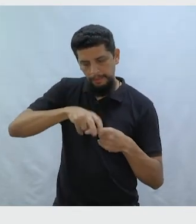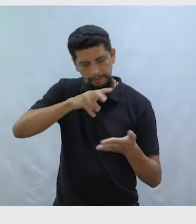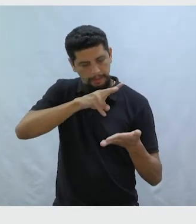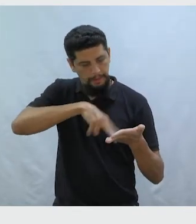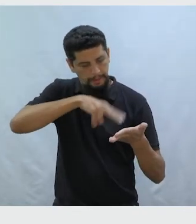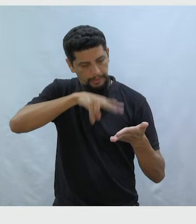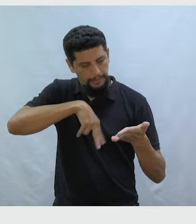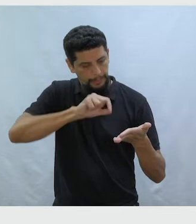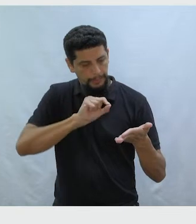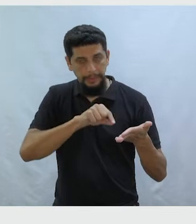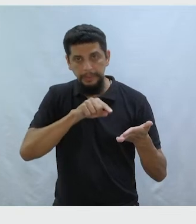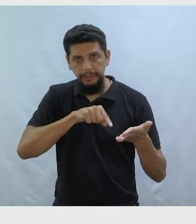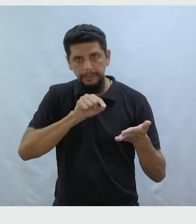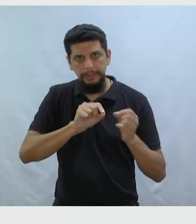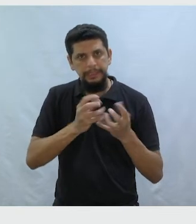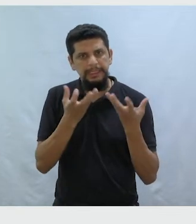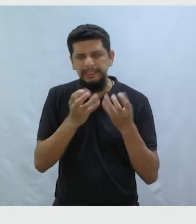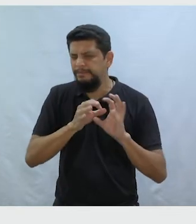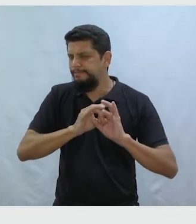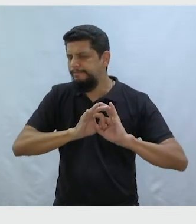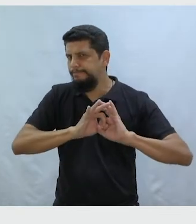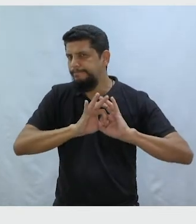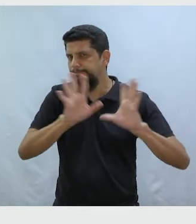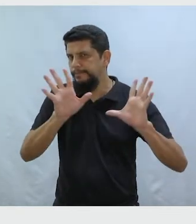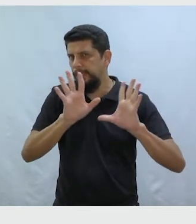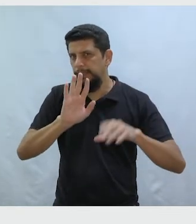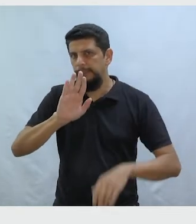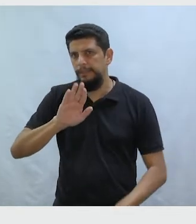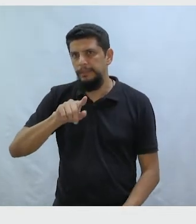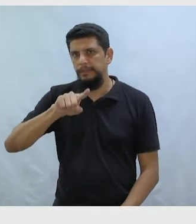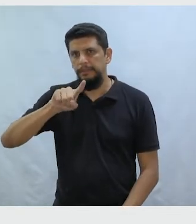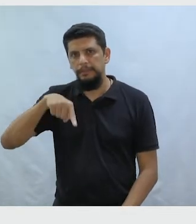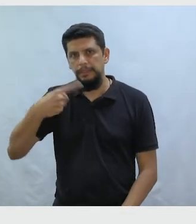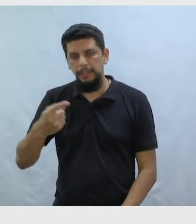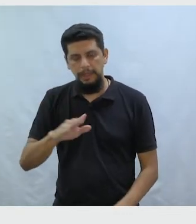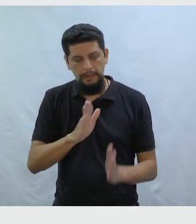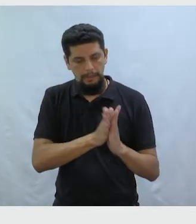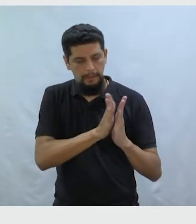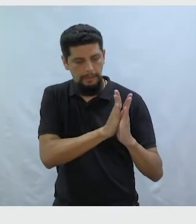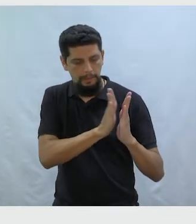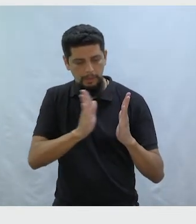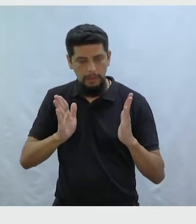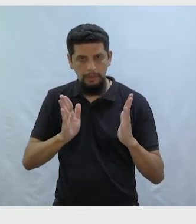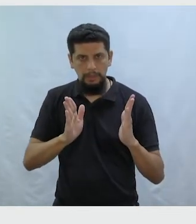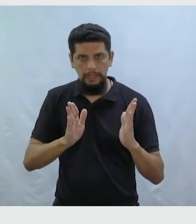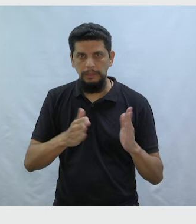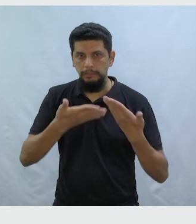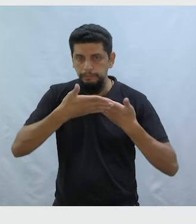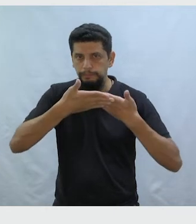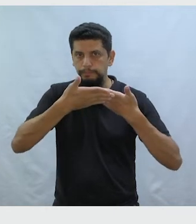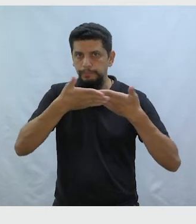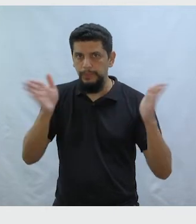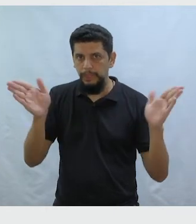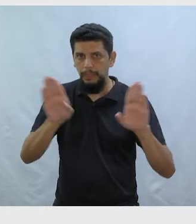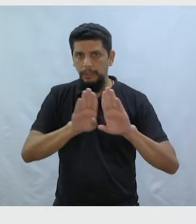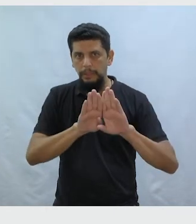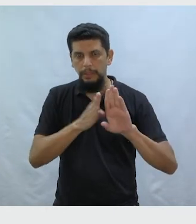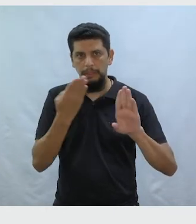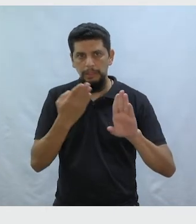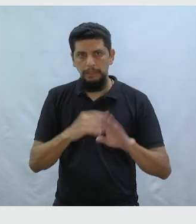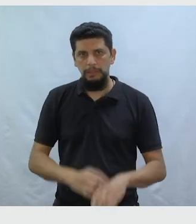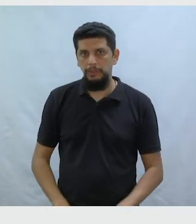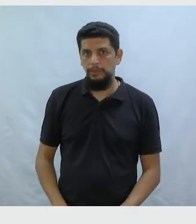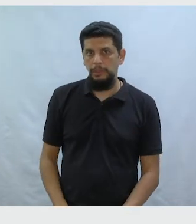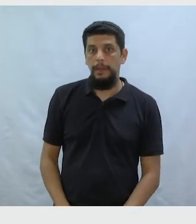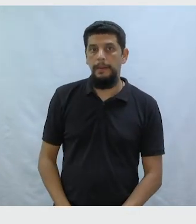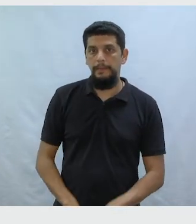ler o Que Elas quisessem e daí em diante a biblioteca passou a ficar aberta não só o